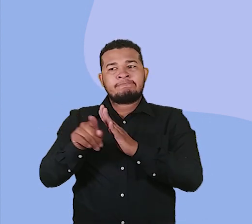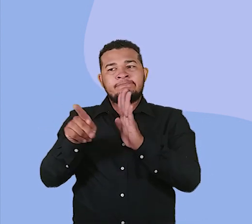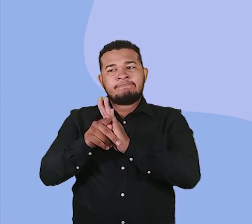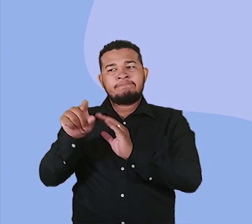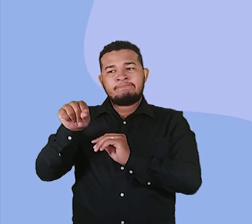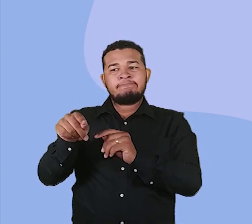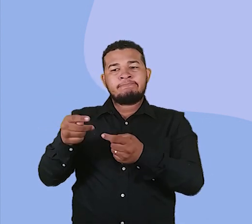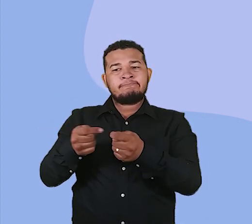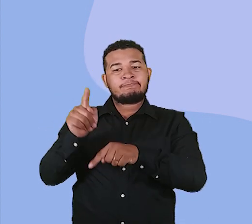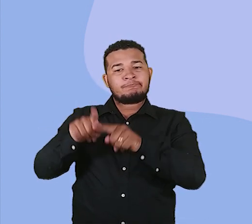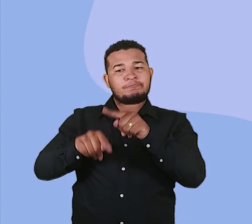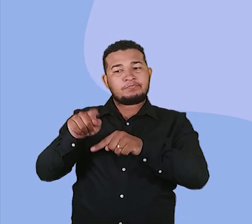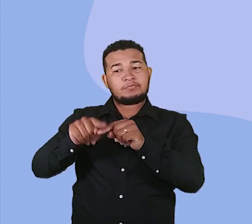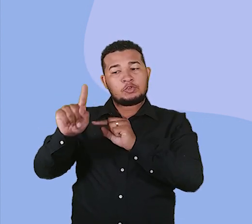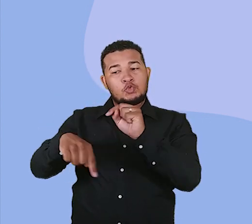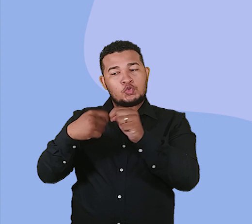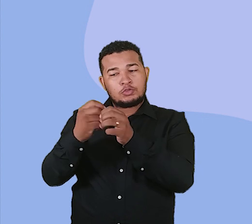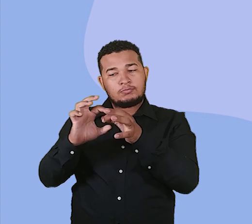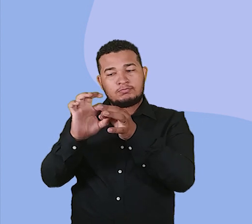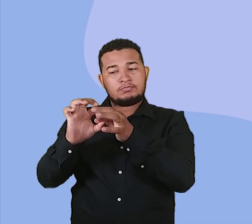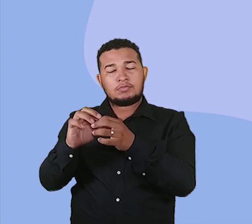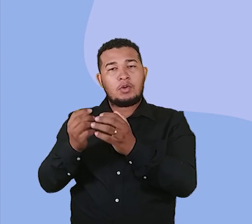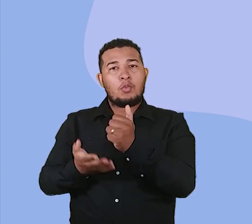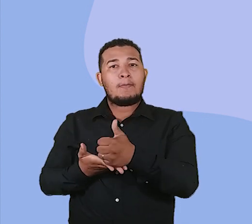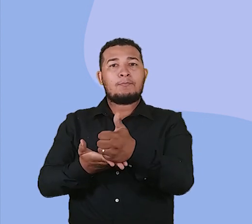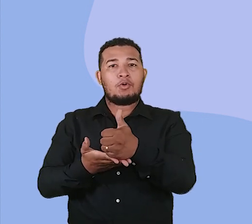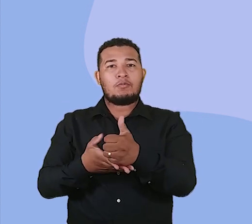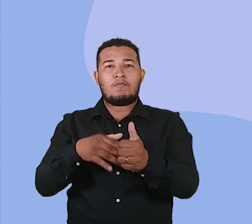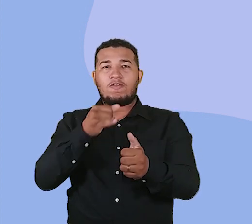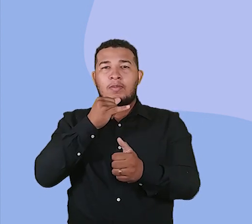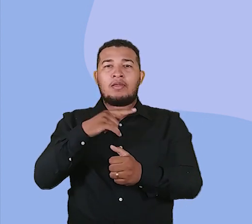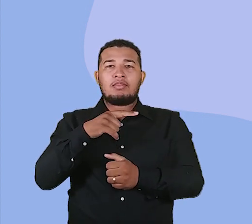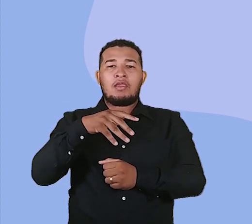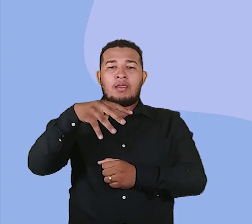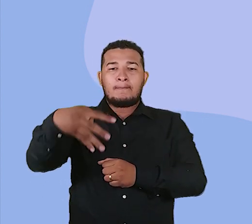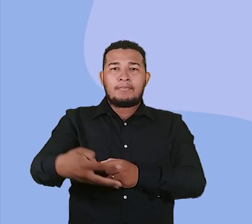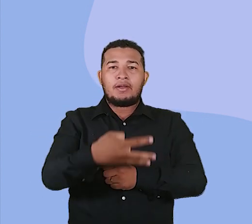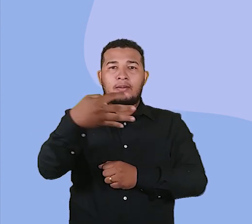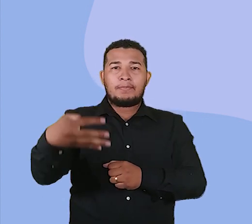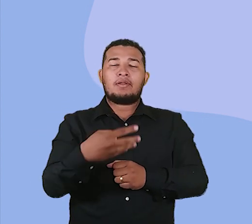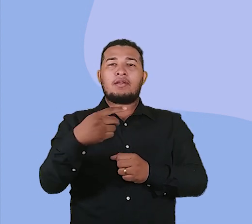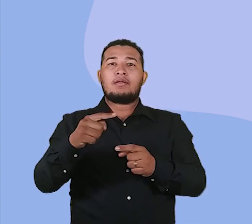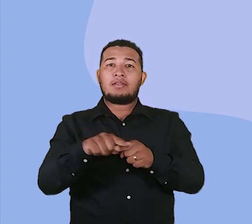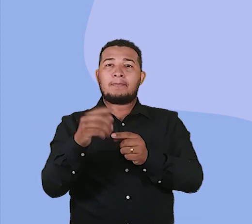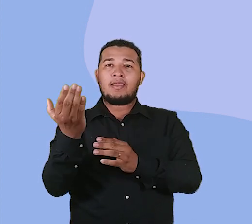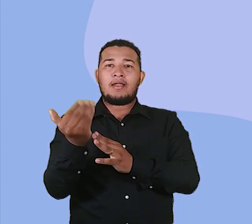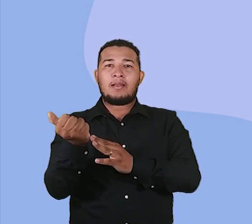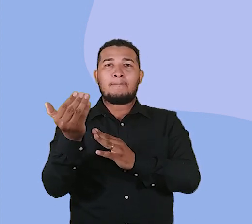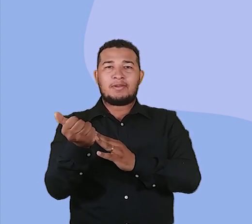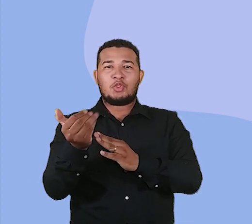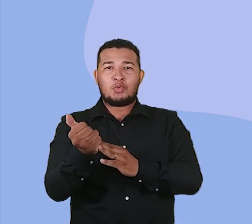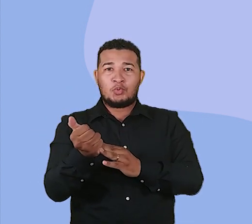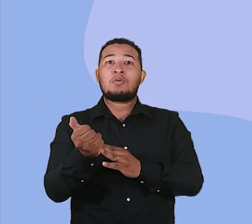da força resistente e o ponto de apoio então você tem a gente ele pegador de macarrão o grampeador gente você vai